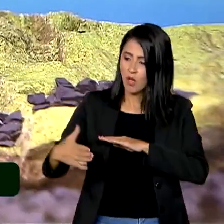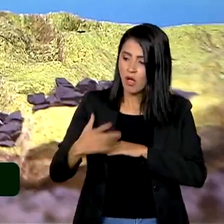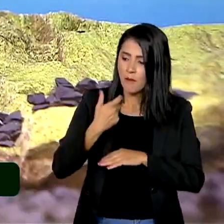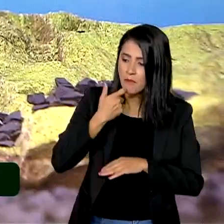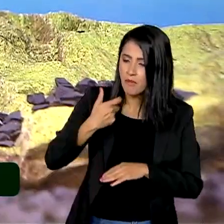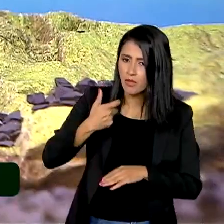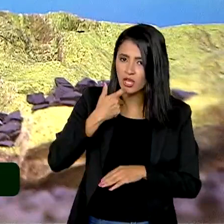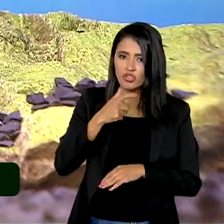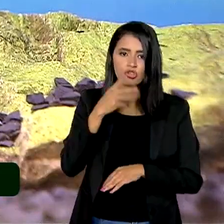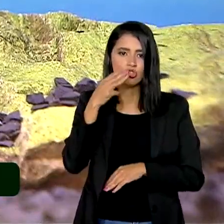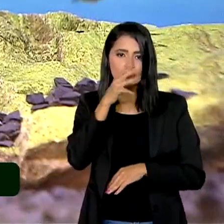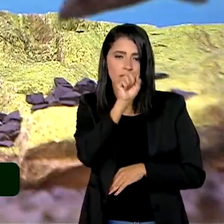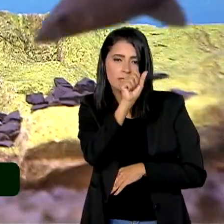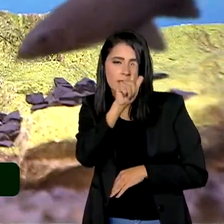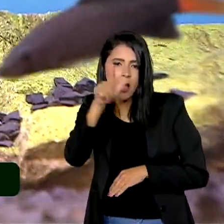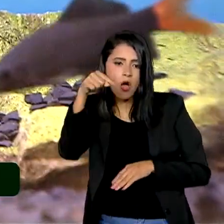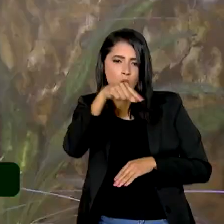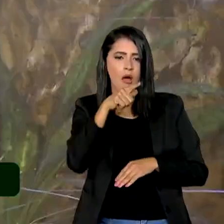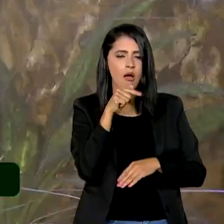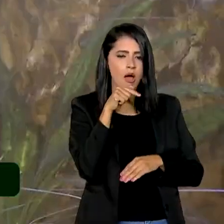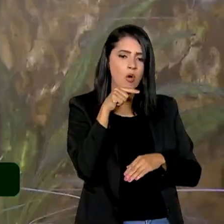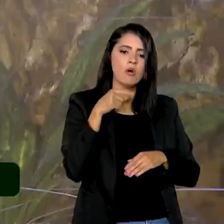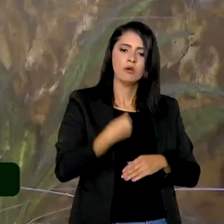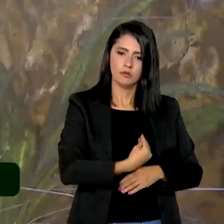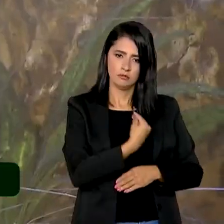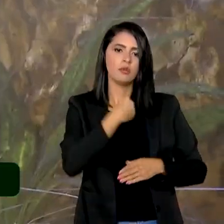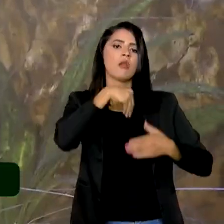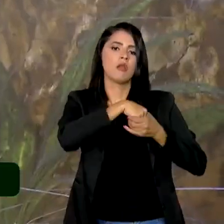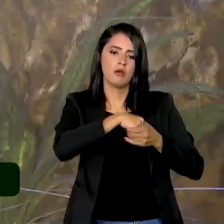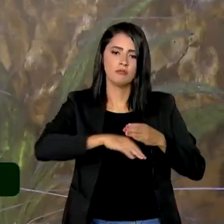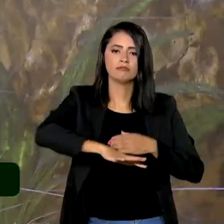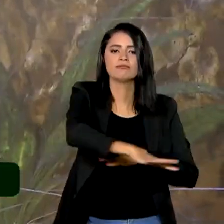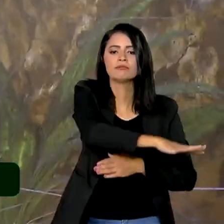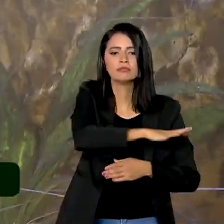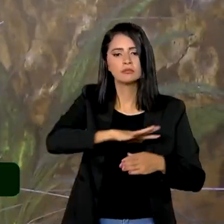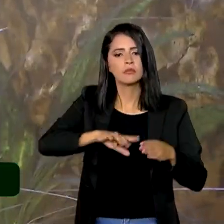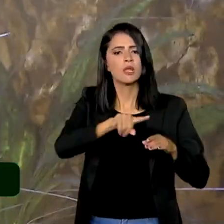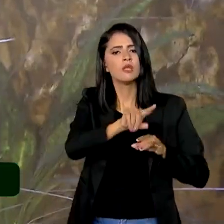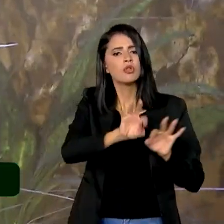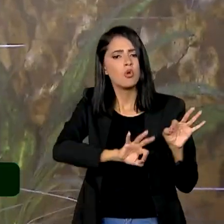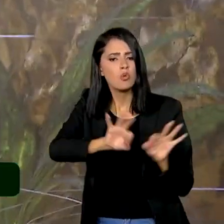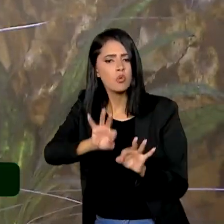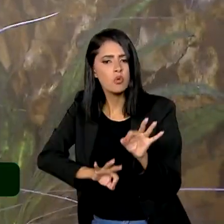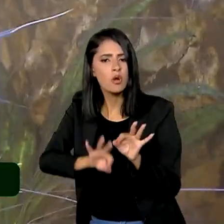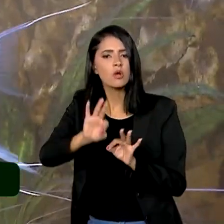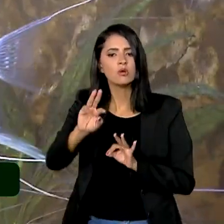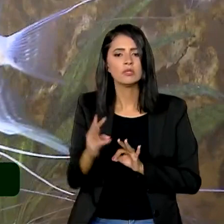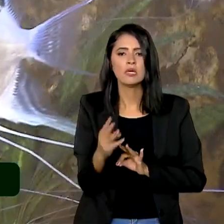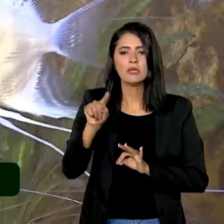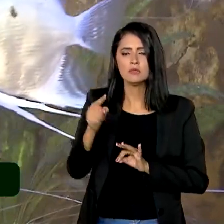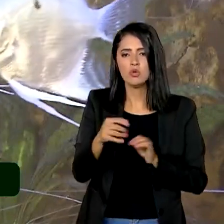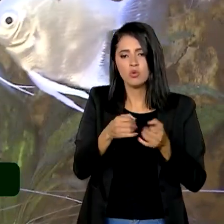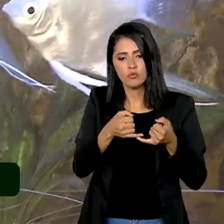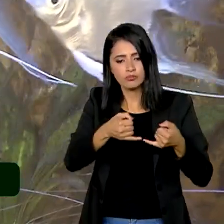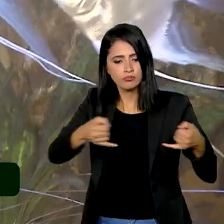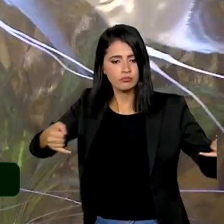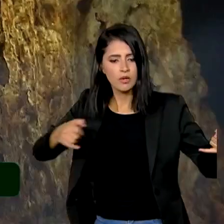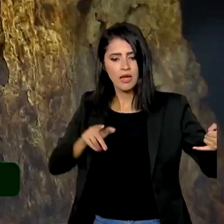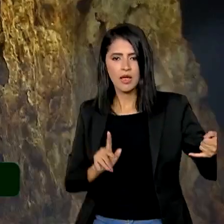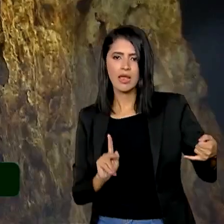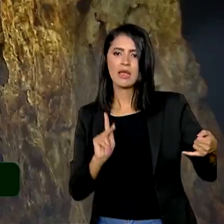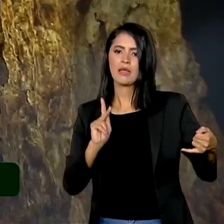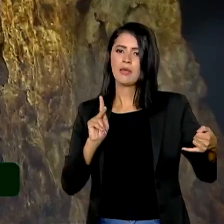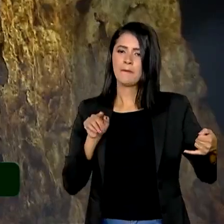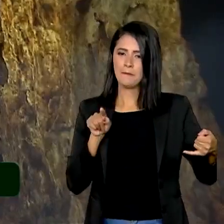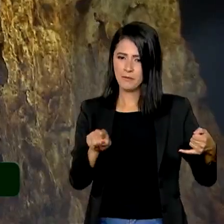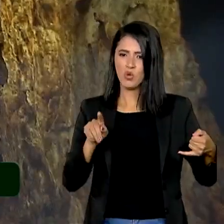água salgada vivem por ali. Essas estruturas estão distribuídas nos 3.000 quilômetros da costa que